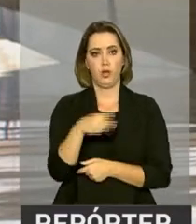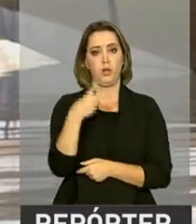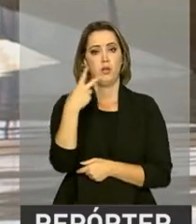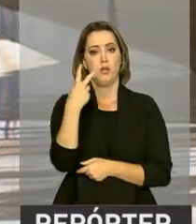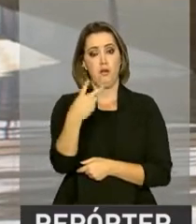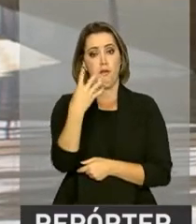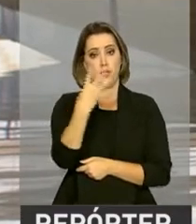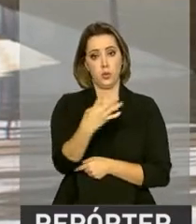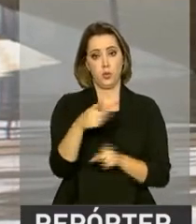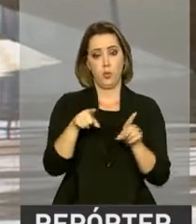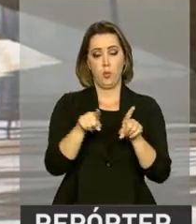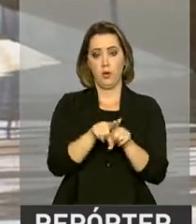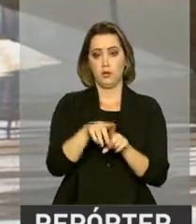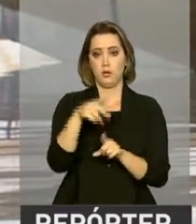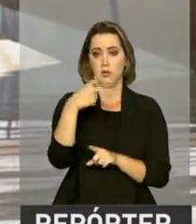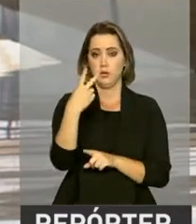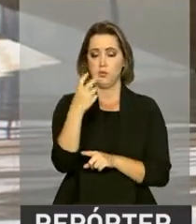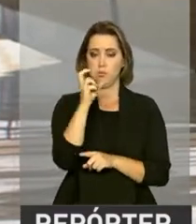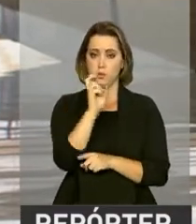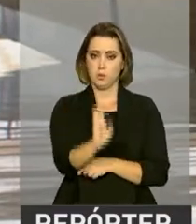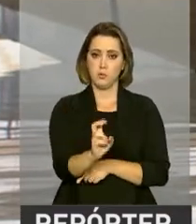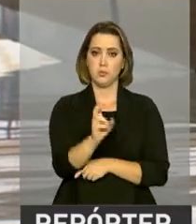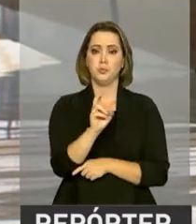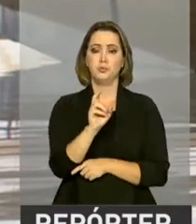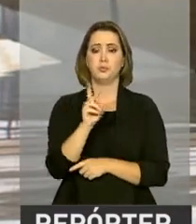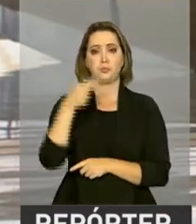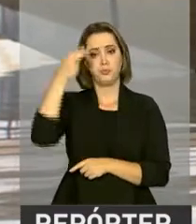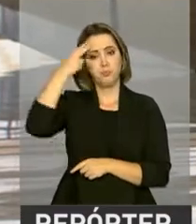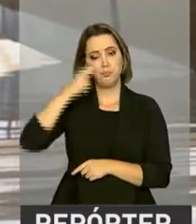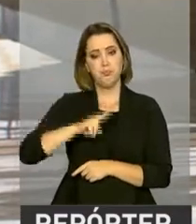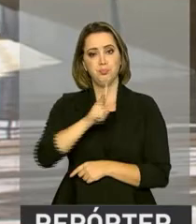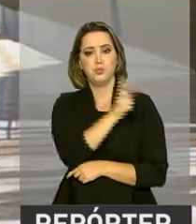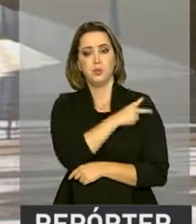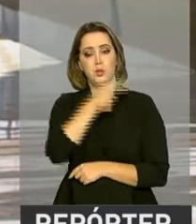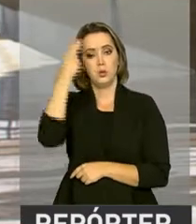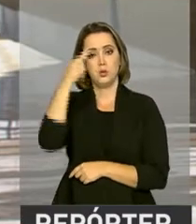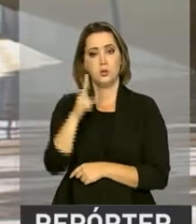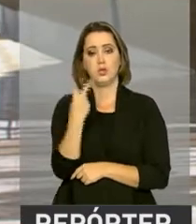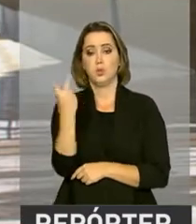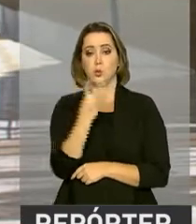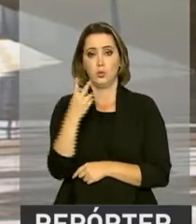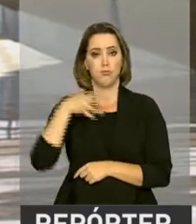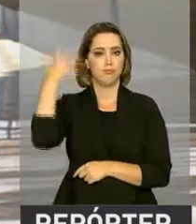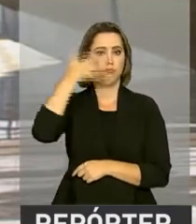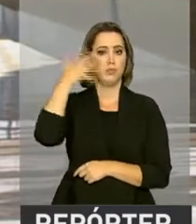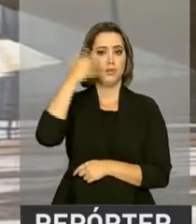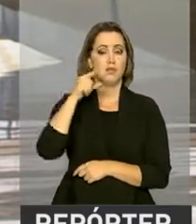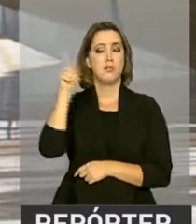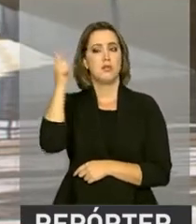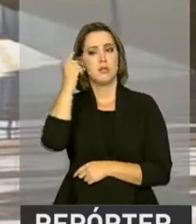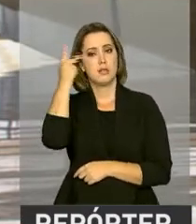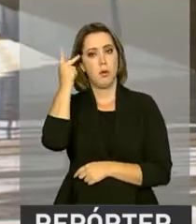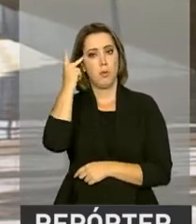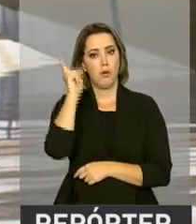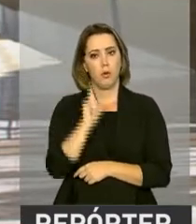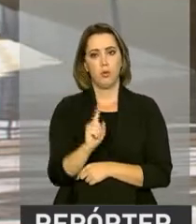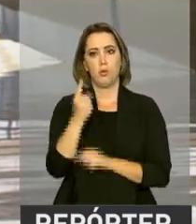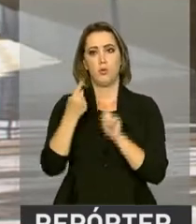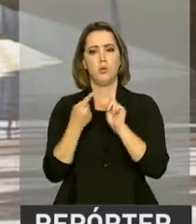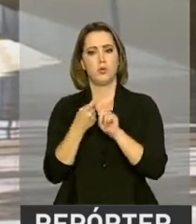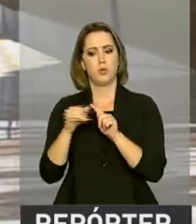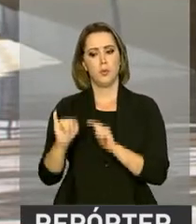e no dia 25 o chefe de governo espanhol participa de dois seminários em são paulo uma sobre